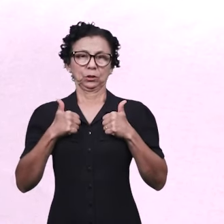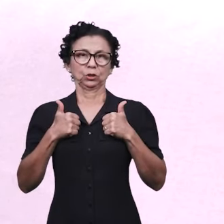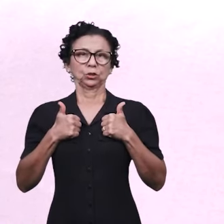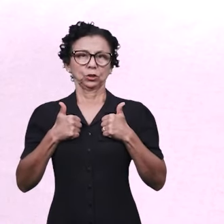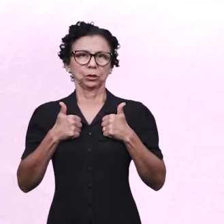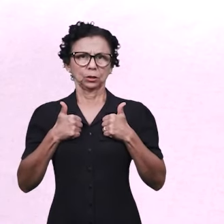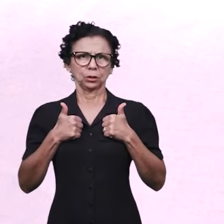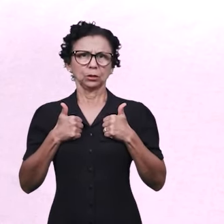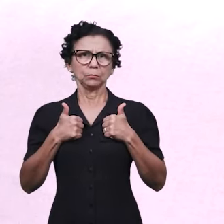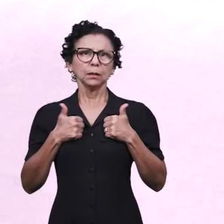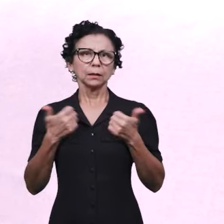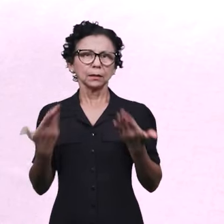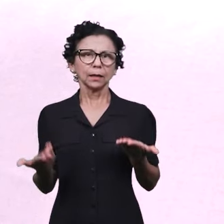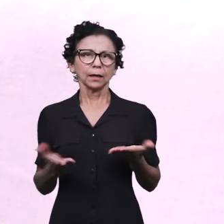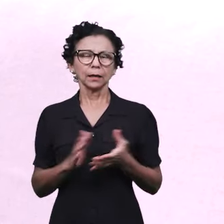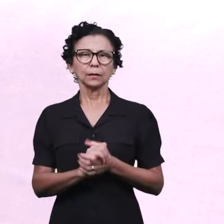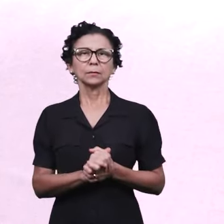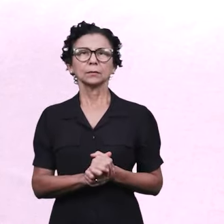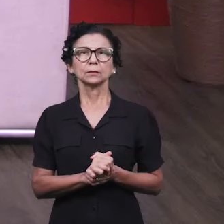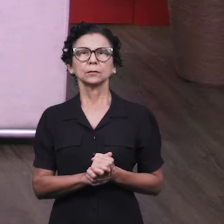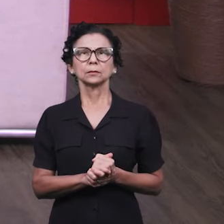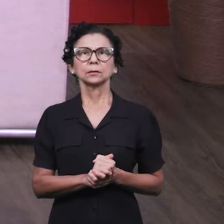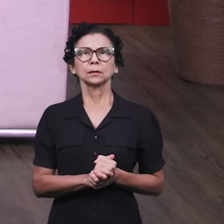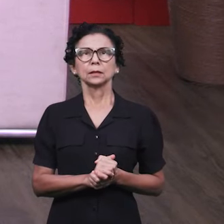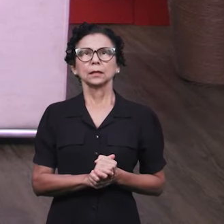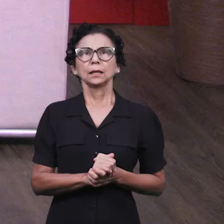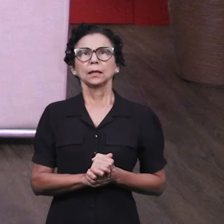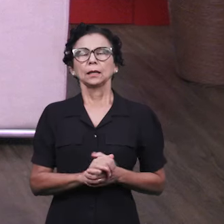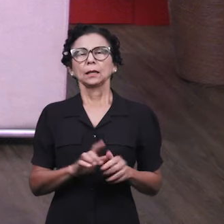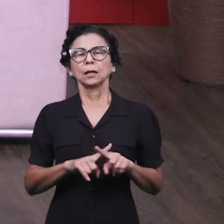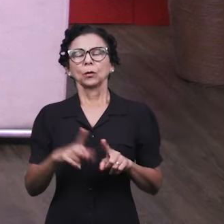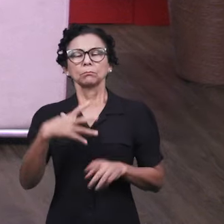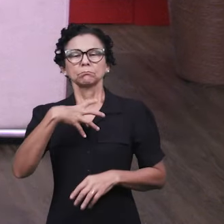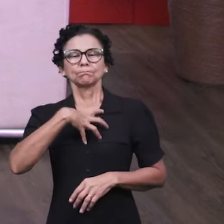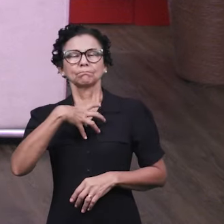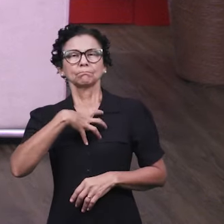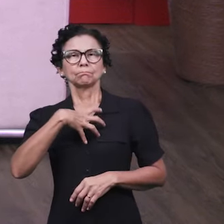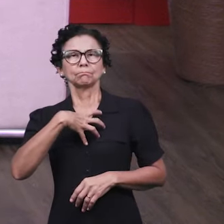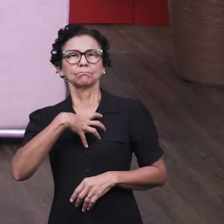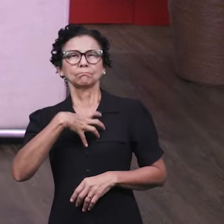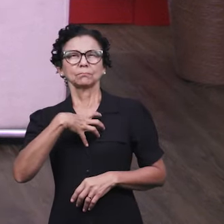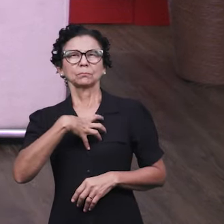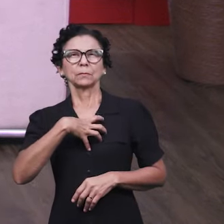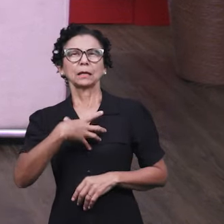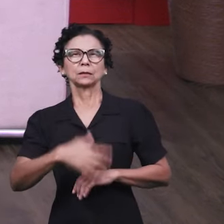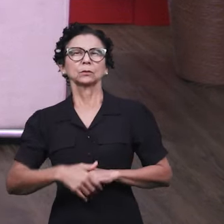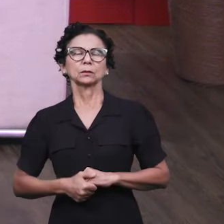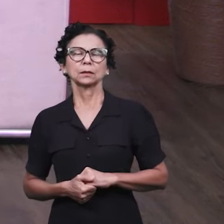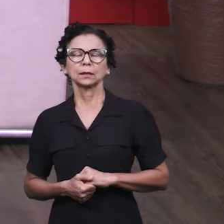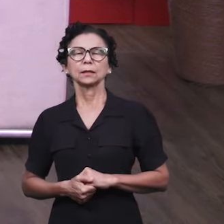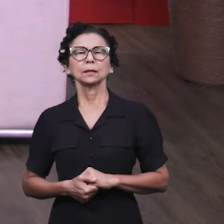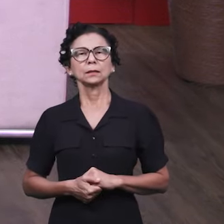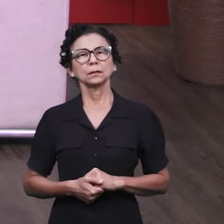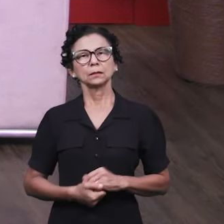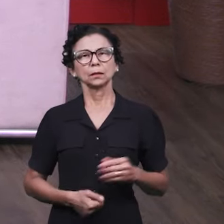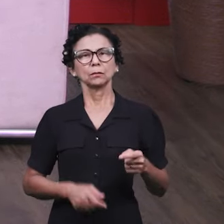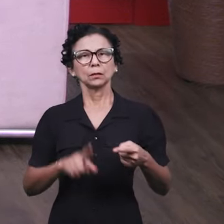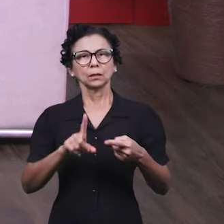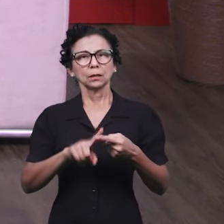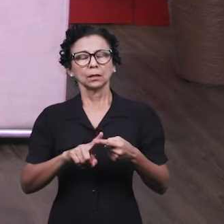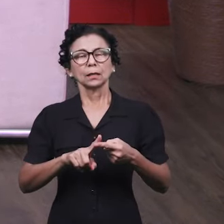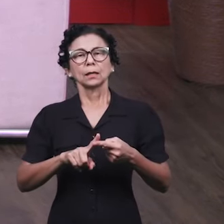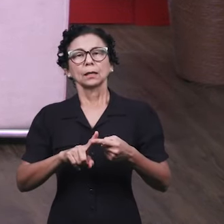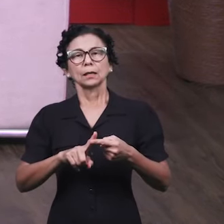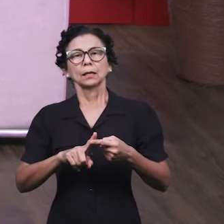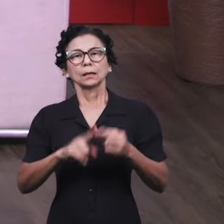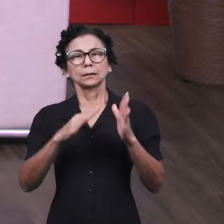também envolve a parte estética né mas o emocional Eu acho que é o mais intenso e o emocional que tá tudo interligado a parte estética a autoestima e a